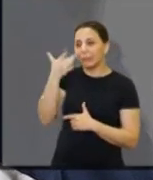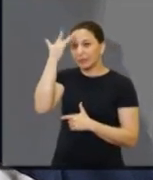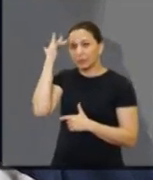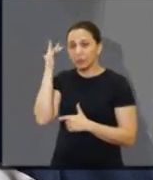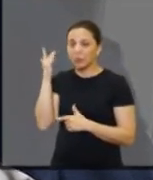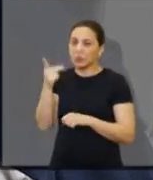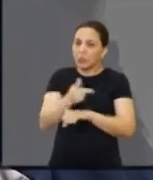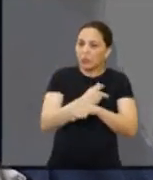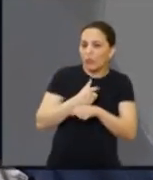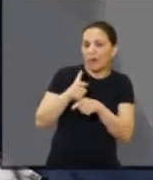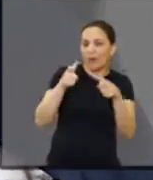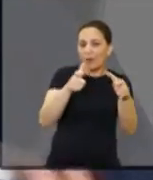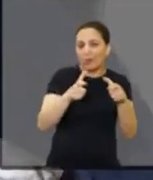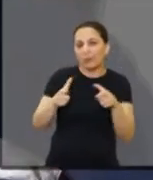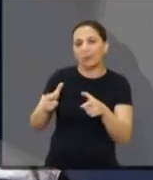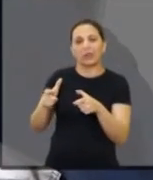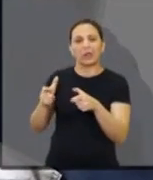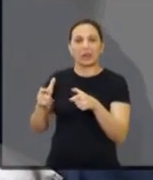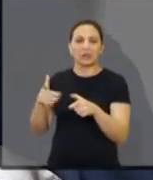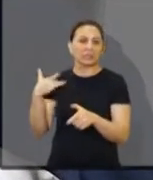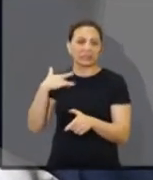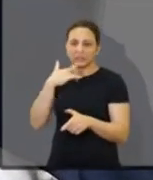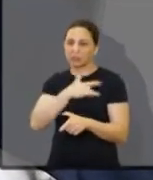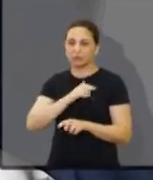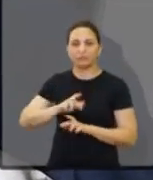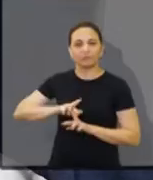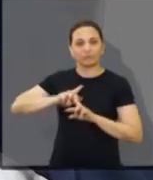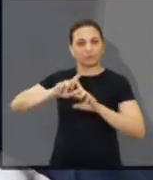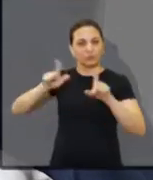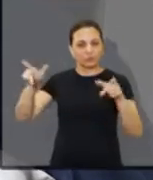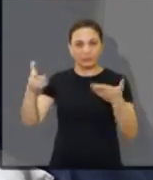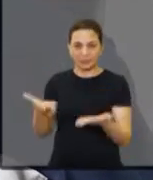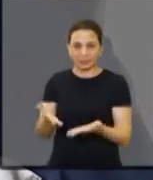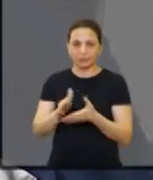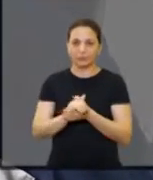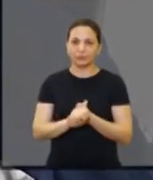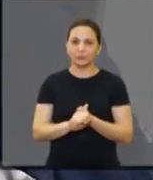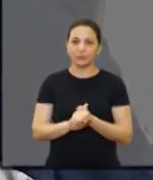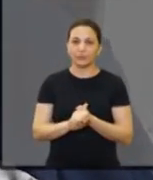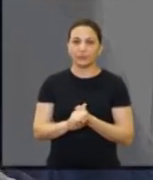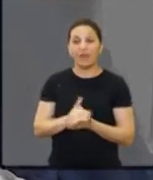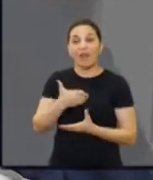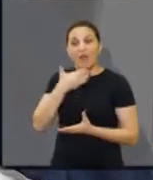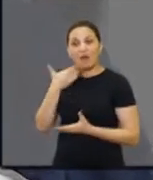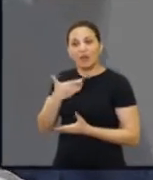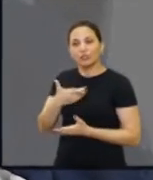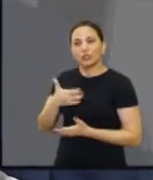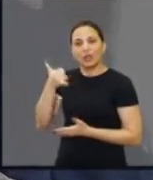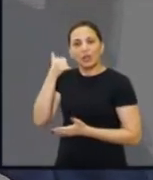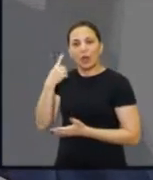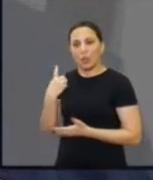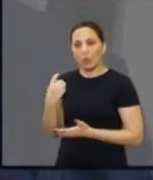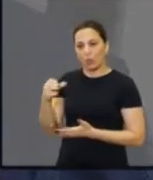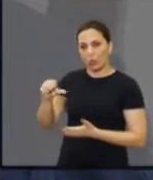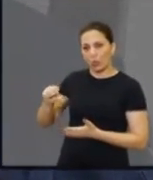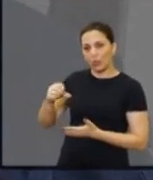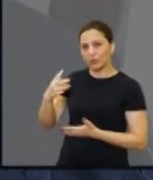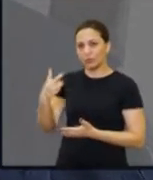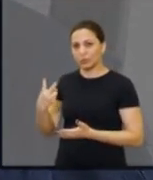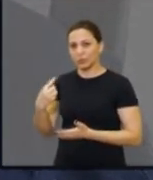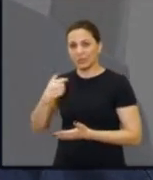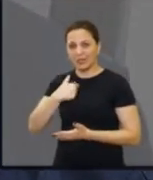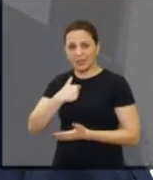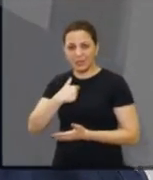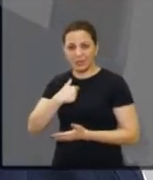poderia muito bem chegar a um entendimento e secundário por meios prontos é muito fácil ligar 192 ou